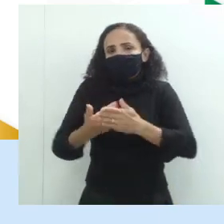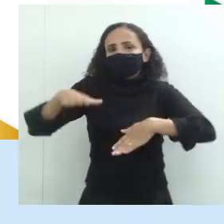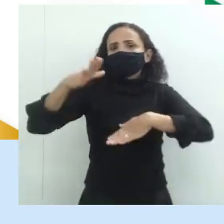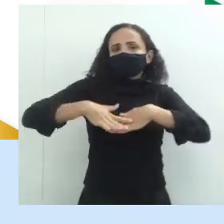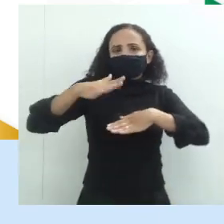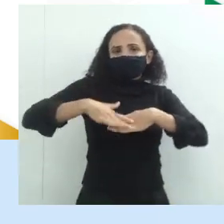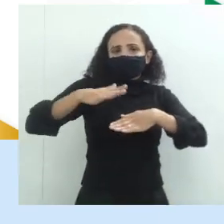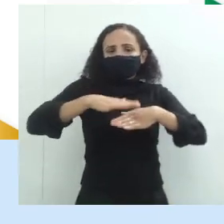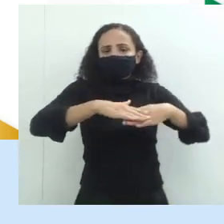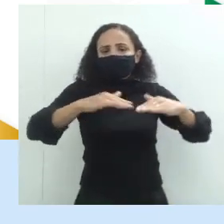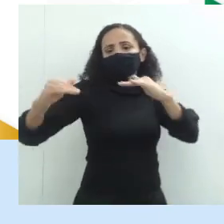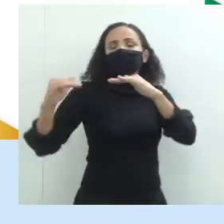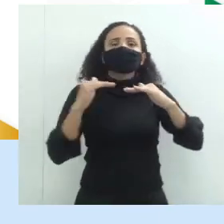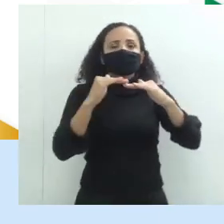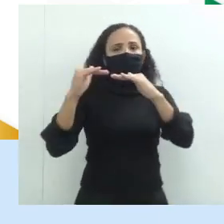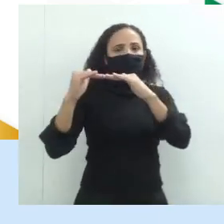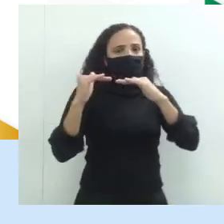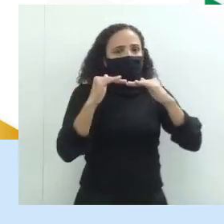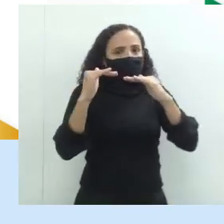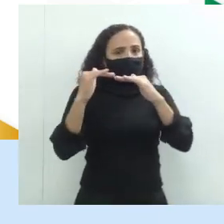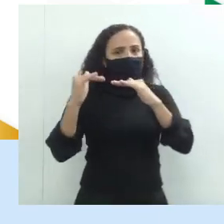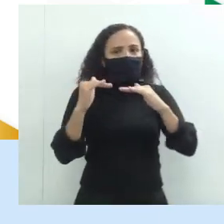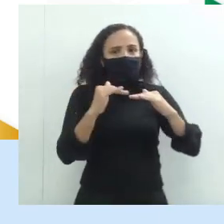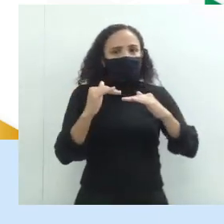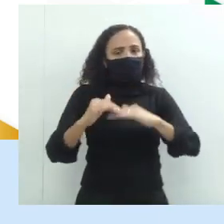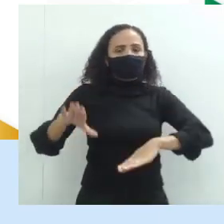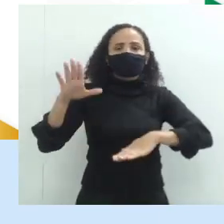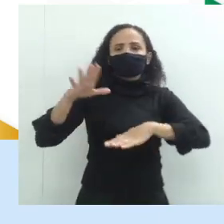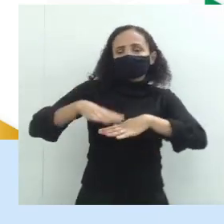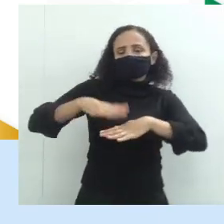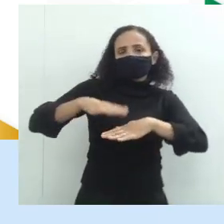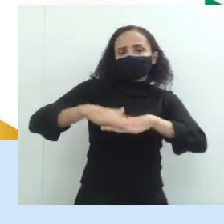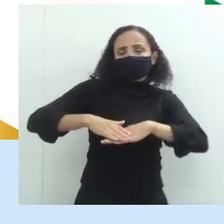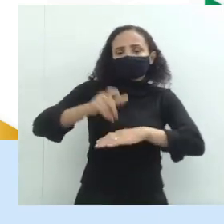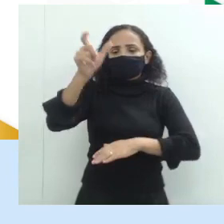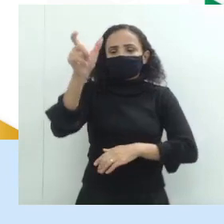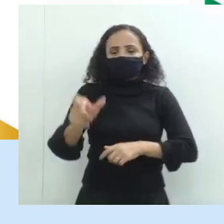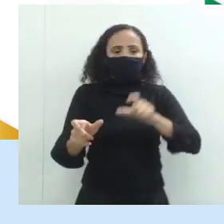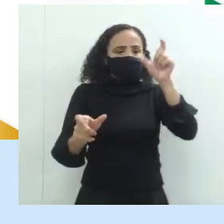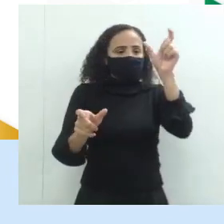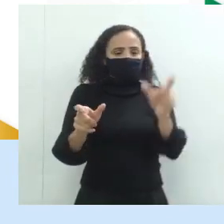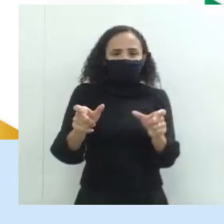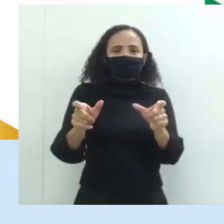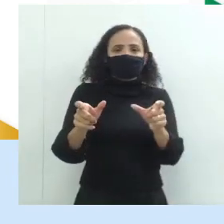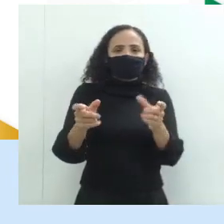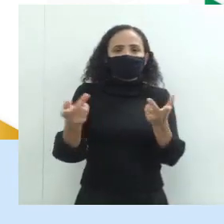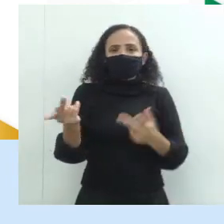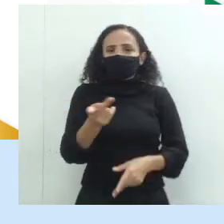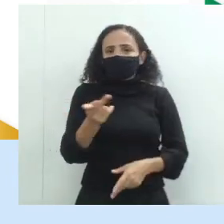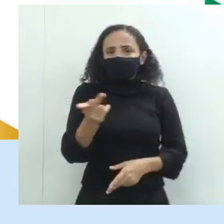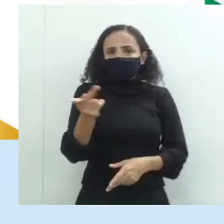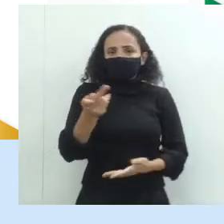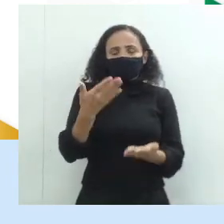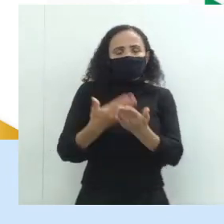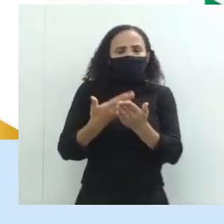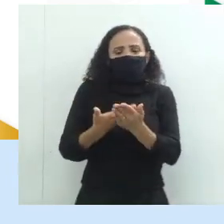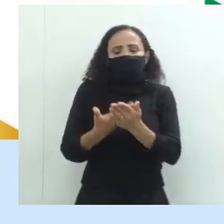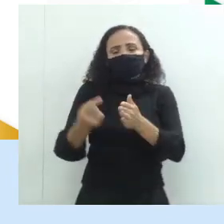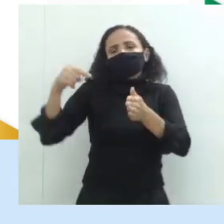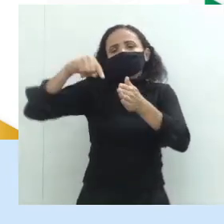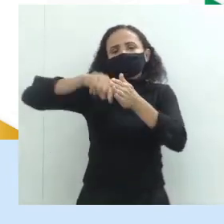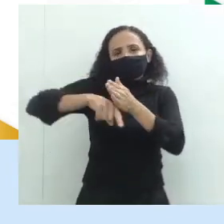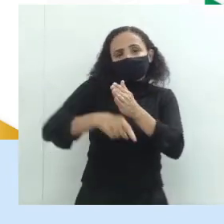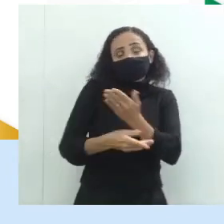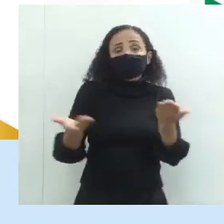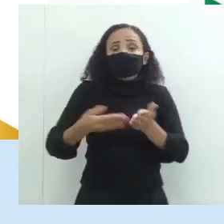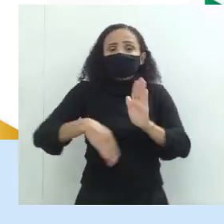estão alinhados, Al-Khwarizmi, né, e Fibonacci, e a partir de agora eu vou te falar o conceito